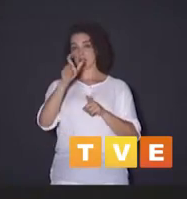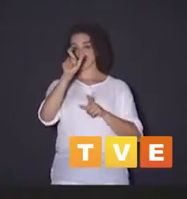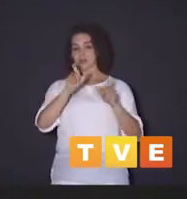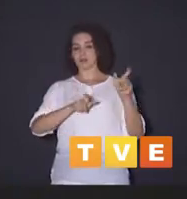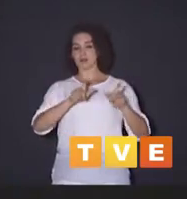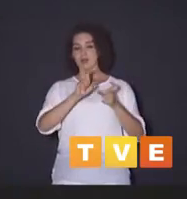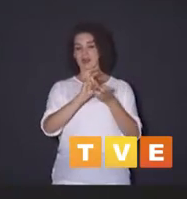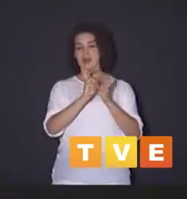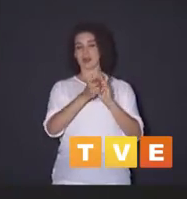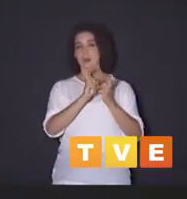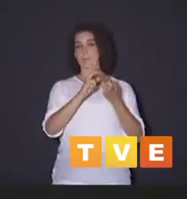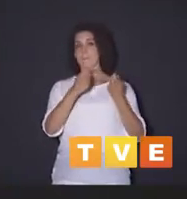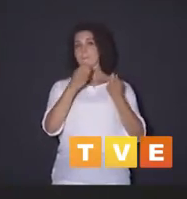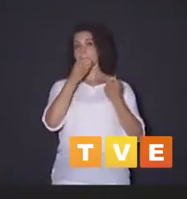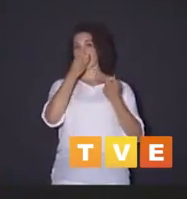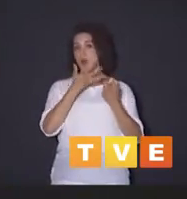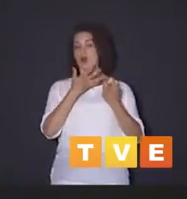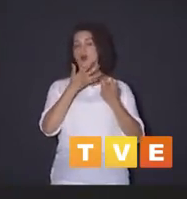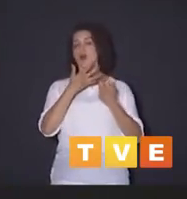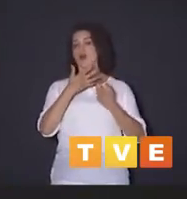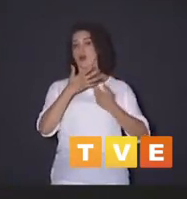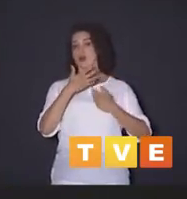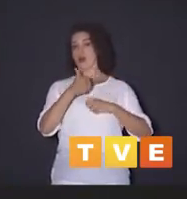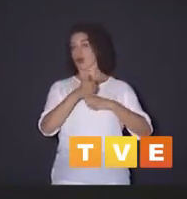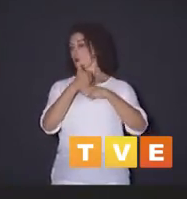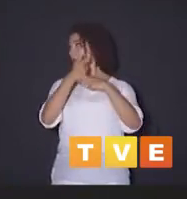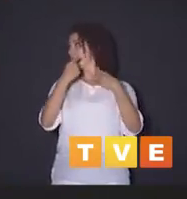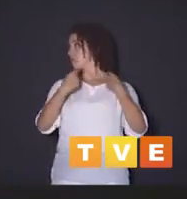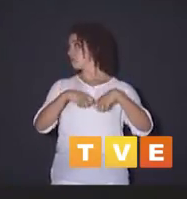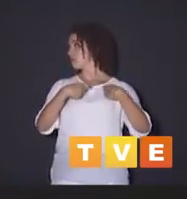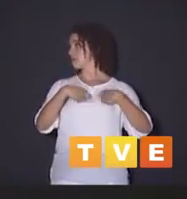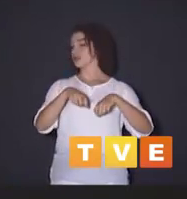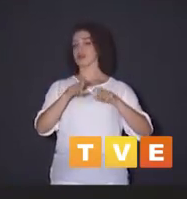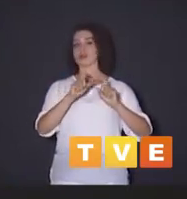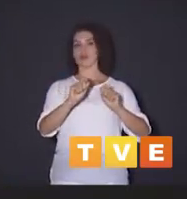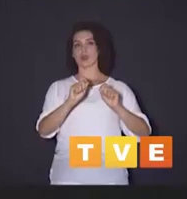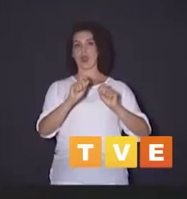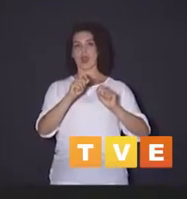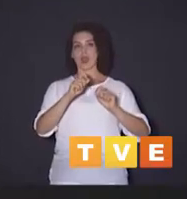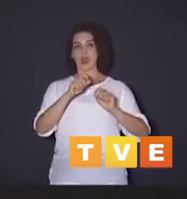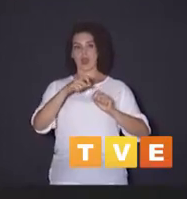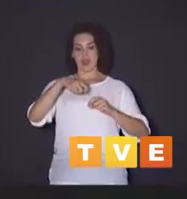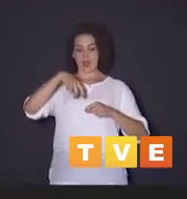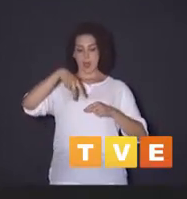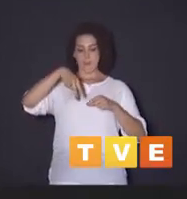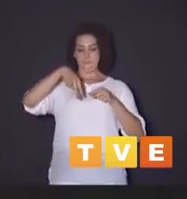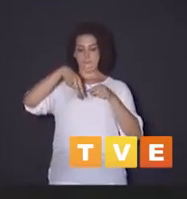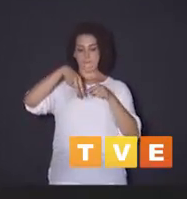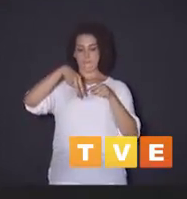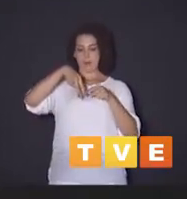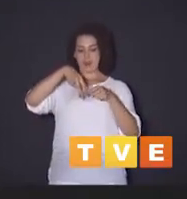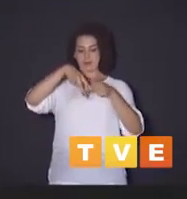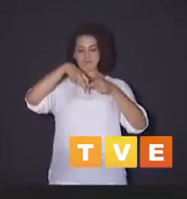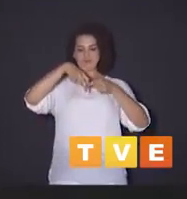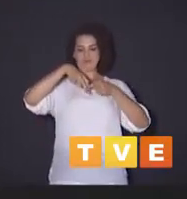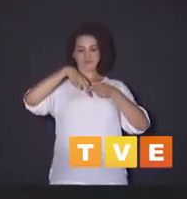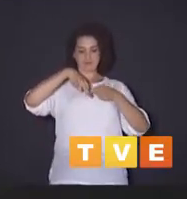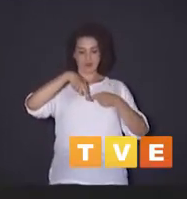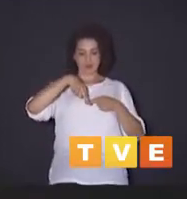de taco a o pé até ai se você tentar contestar